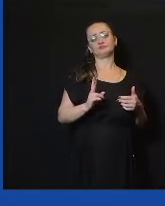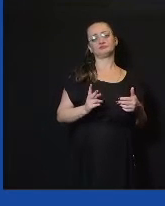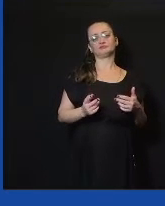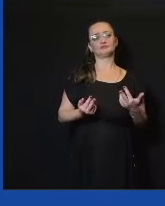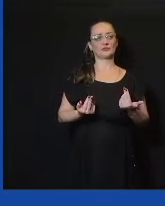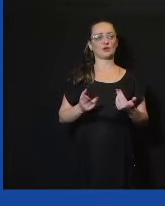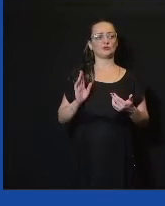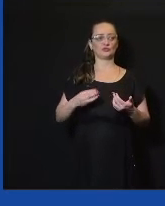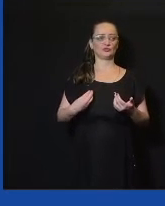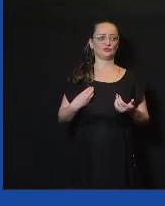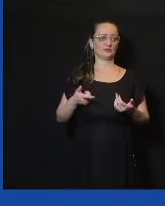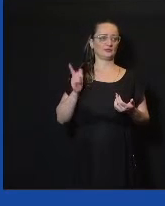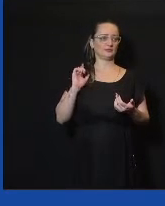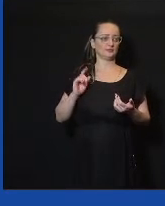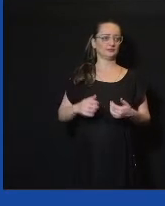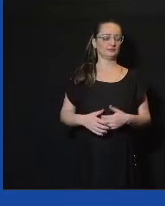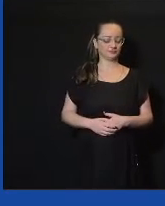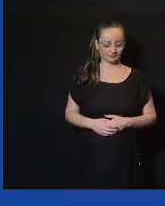já existia?